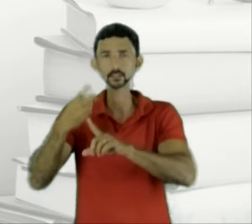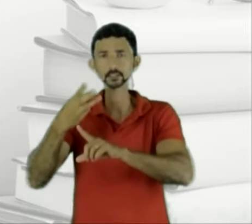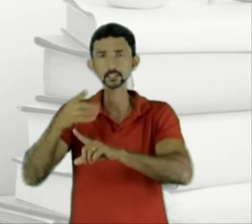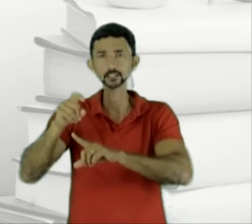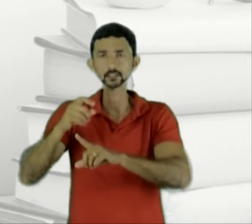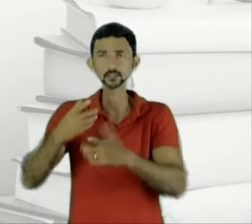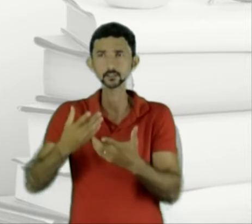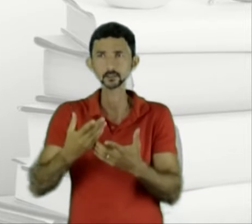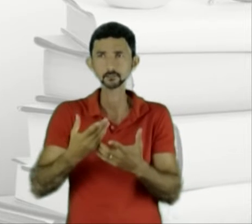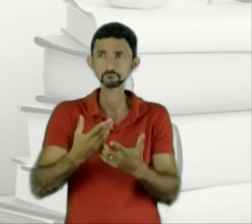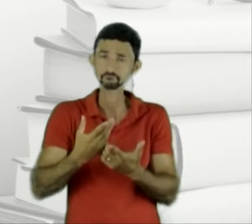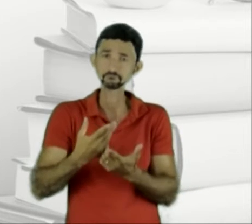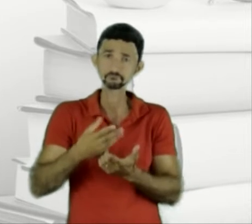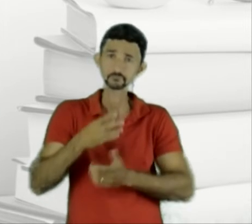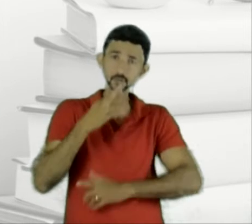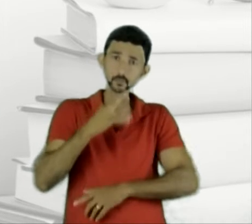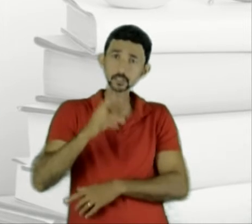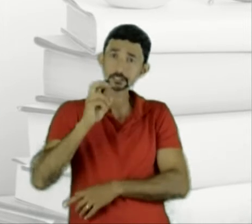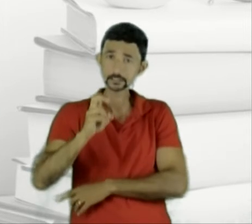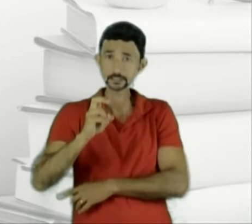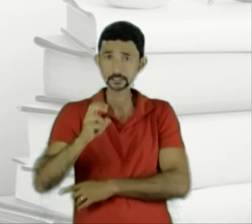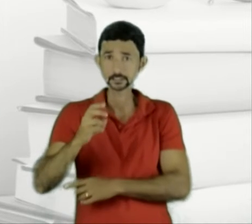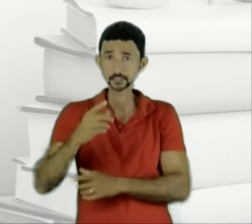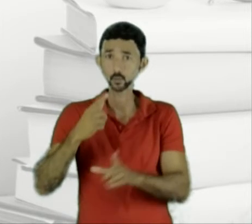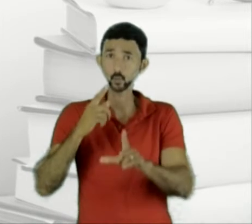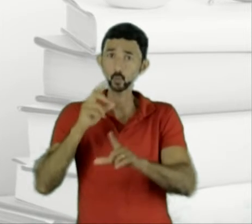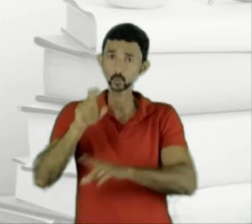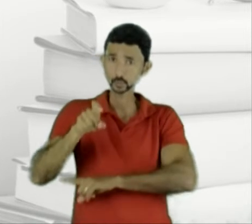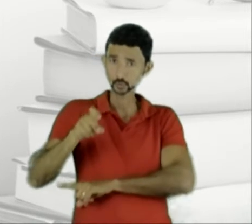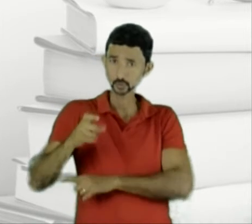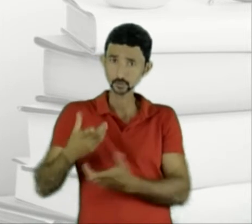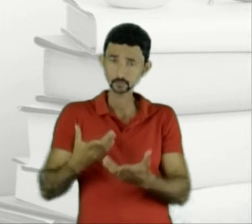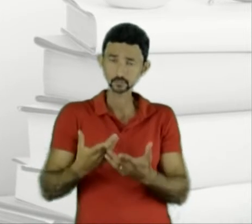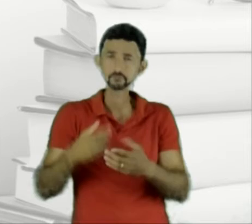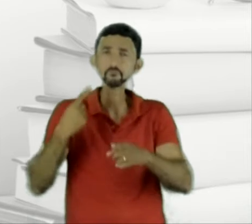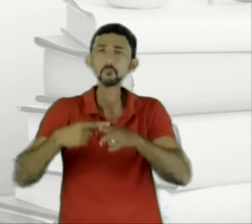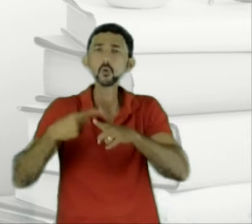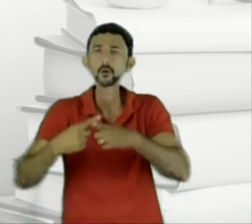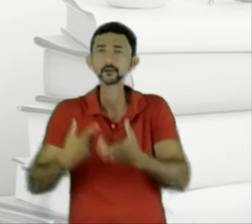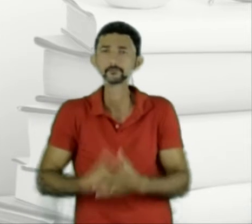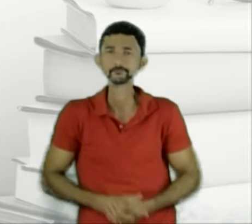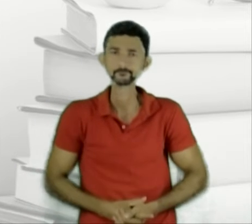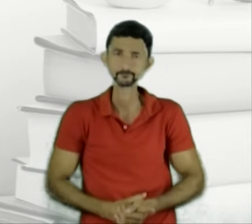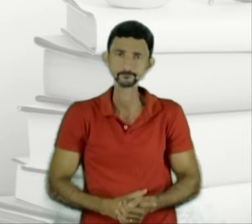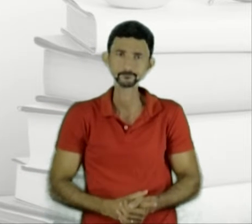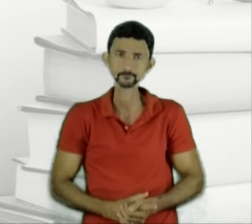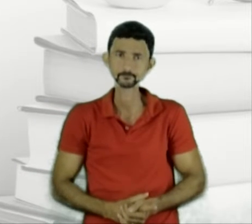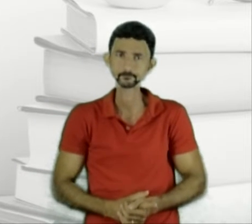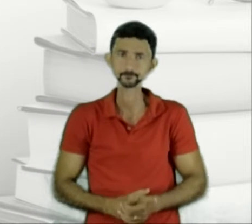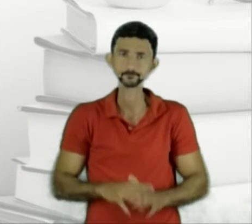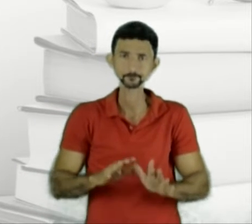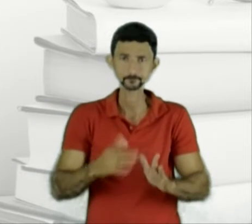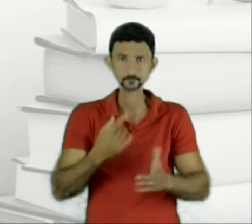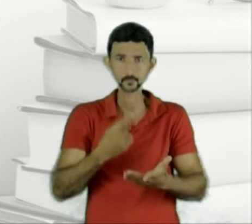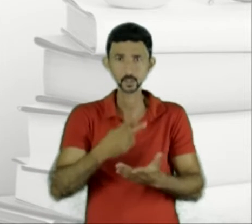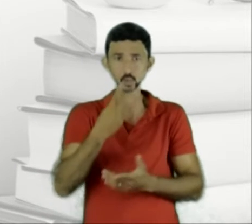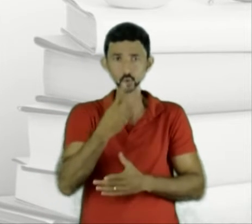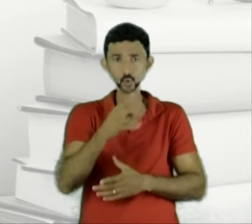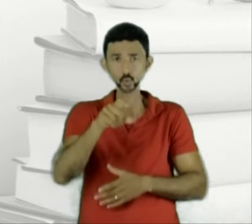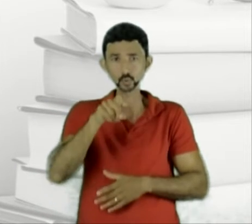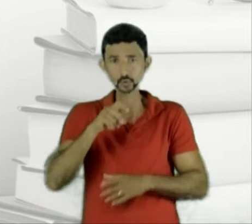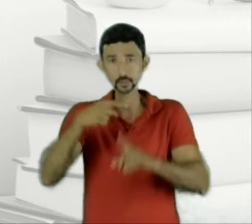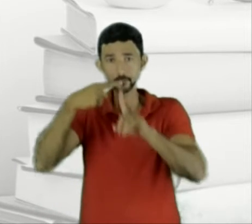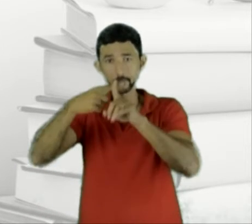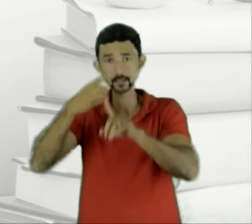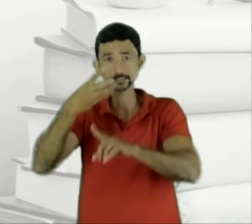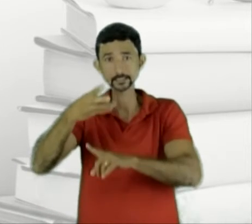5 letras X, correto? Correto. Mas a gente precisa saber o porquê, certo? Que na verdade o 2x